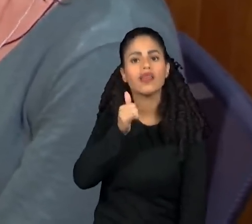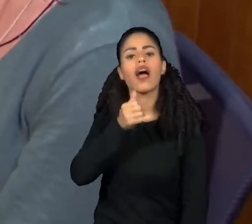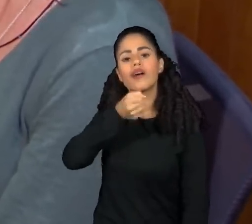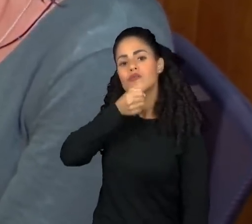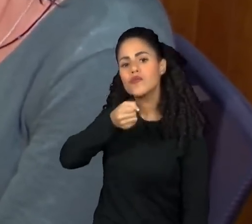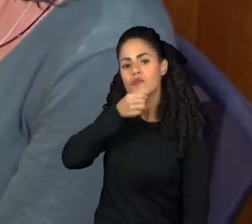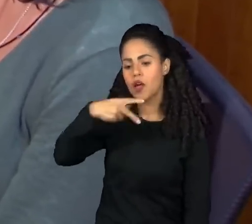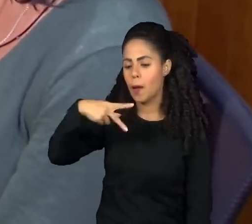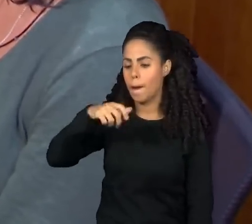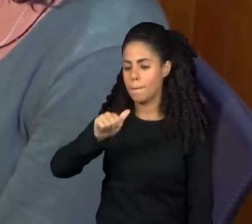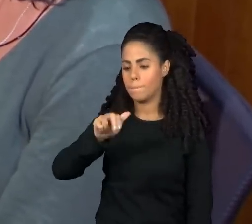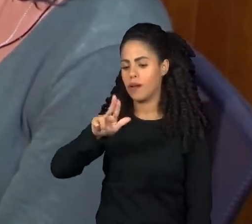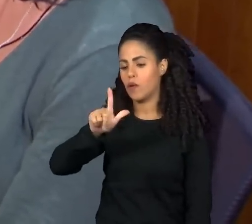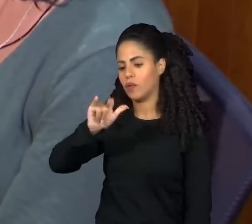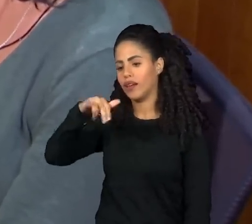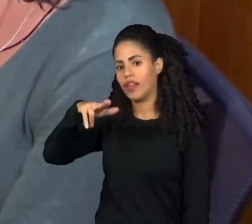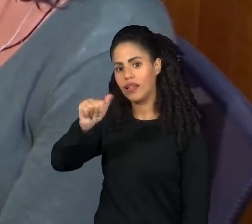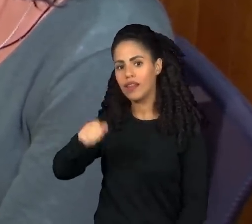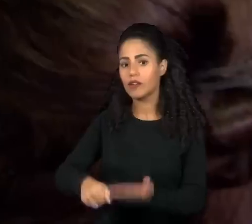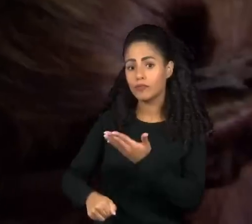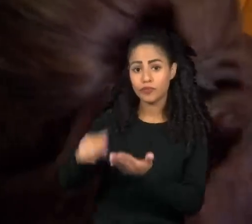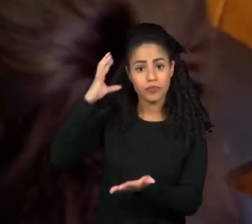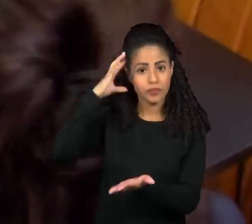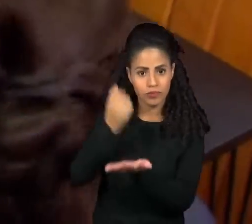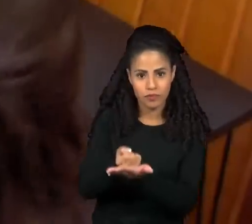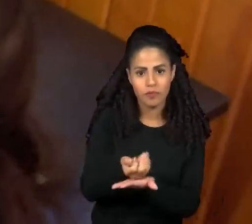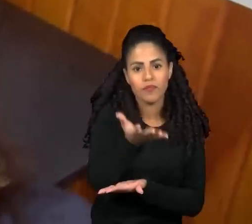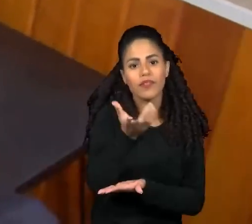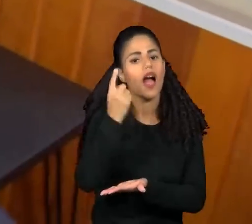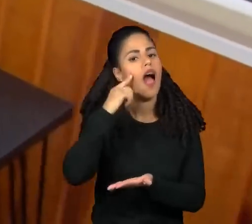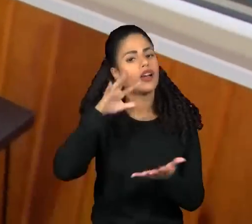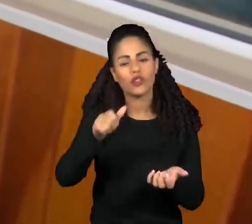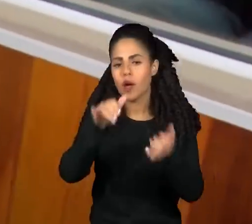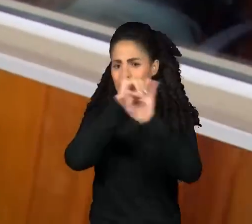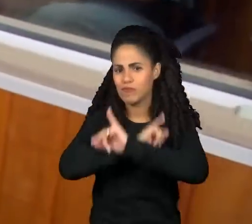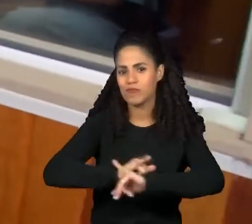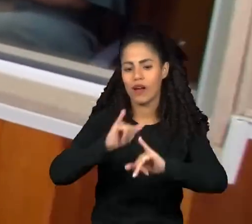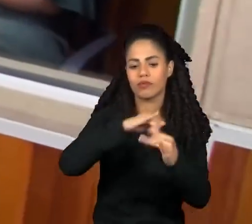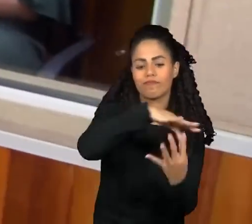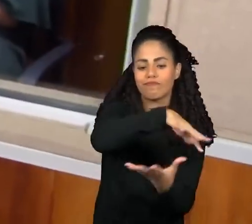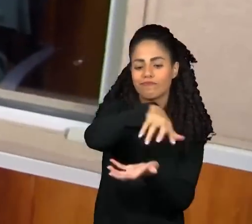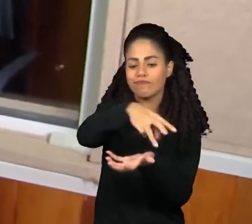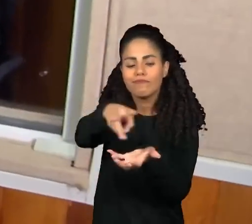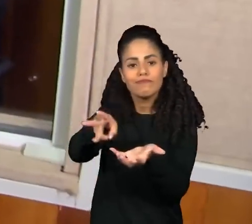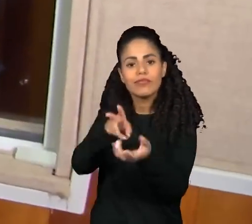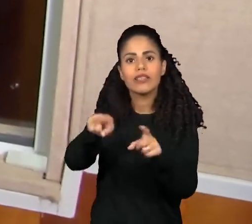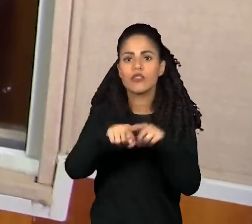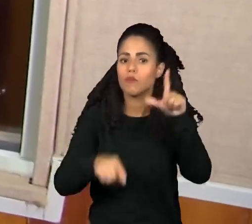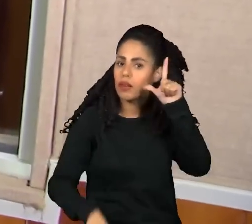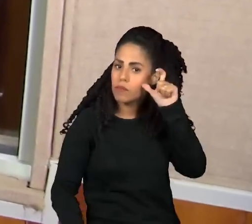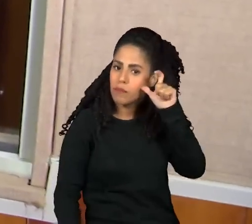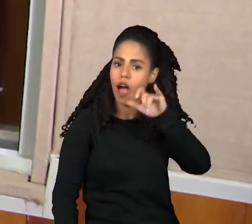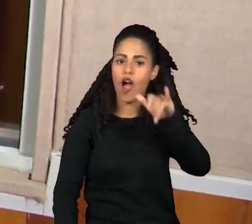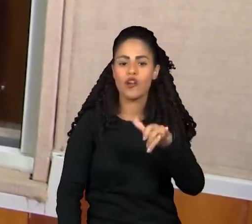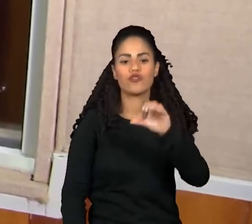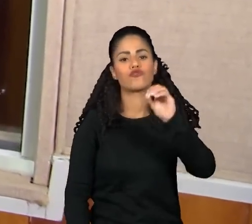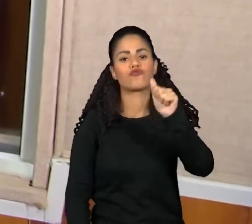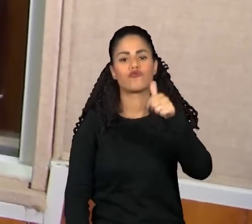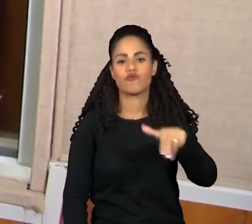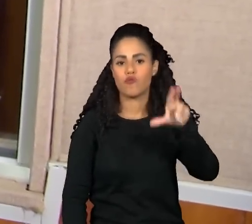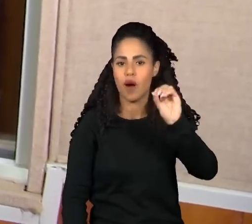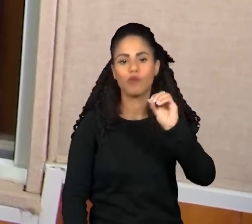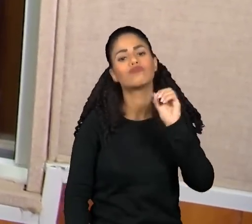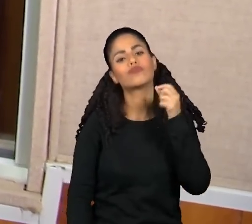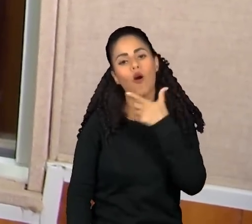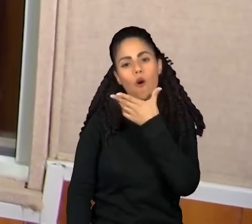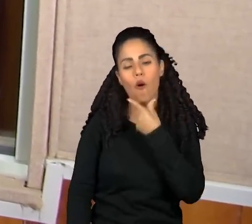jornalista Paulina Chamorro, do podcast Vozes do Planeta, e imagens do fotógrafo João Marcos Rosa.